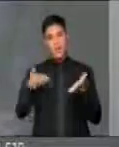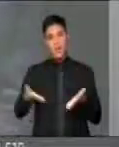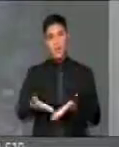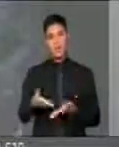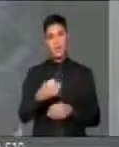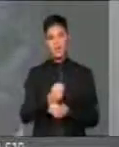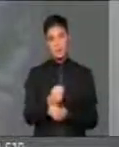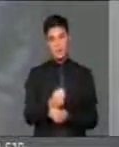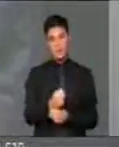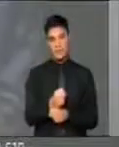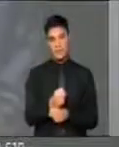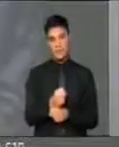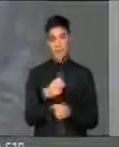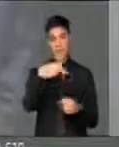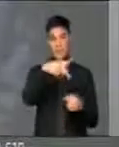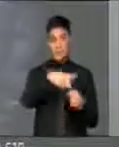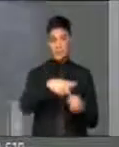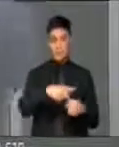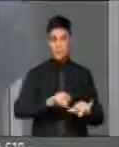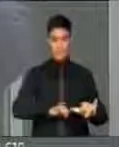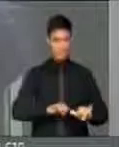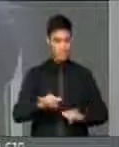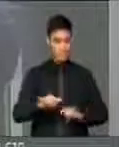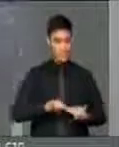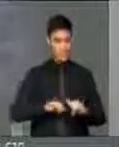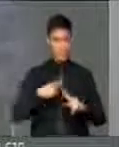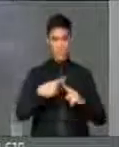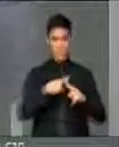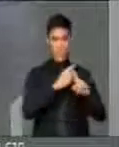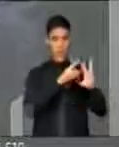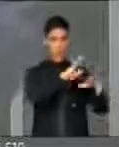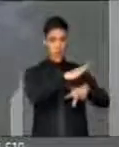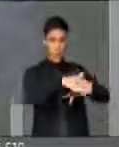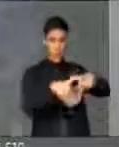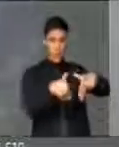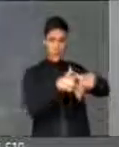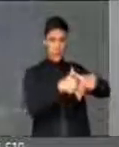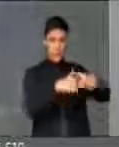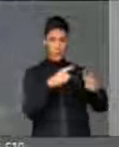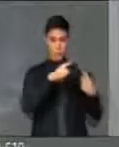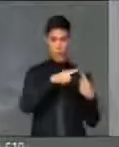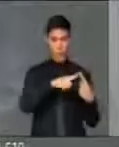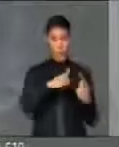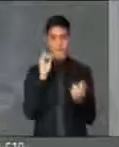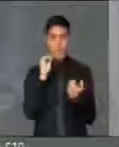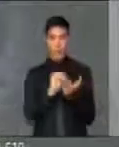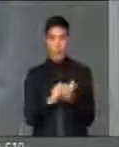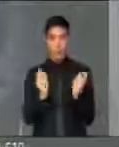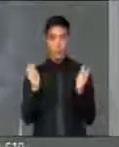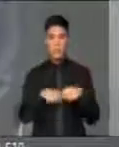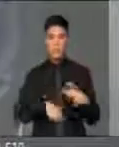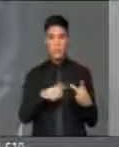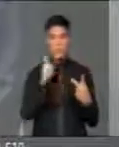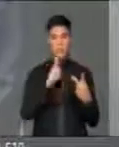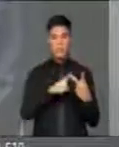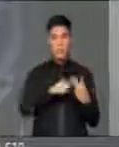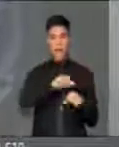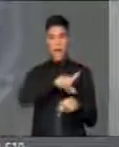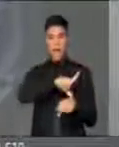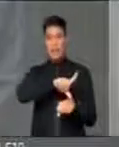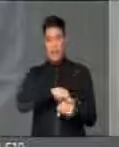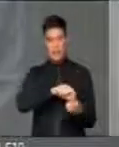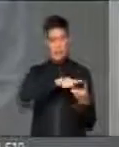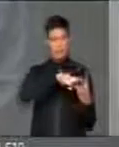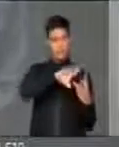A Petrobras sofre com somatório de corrupção, incompetência e atraso ideológico.